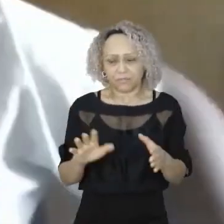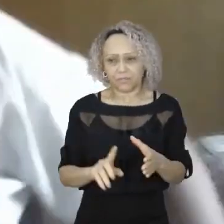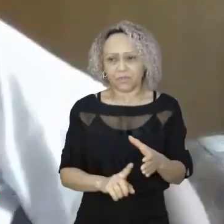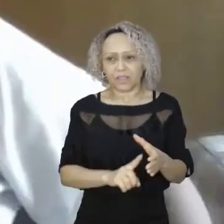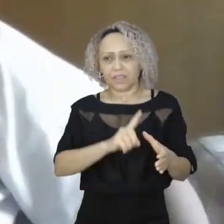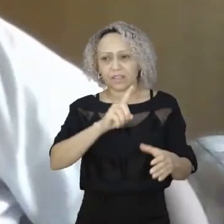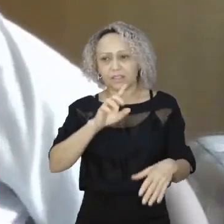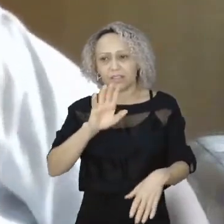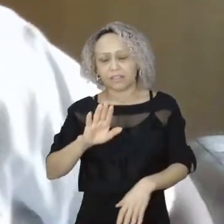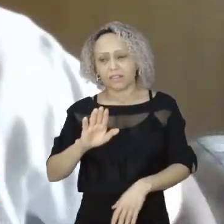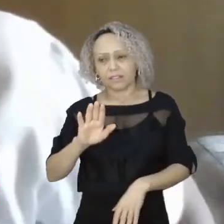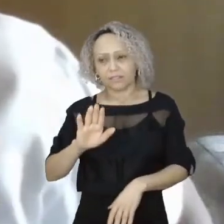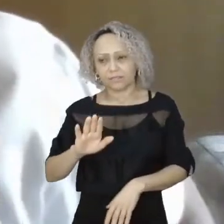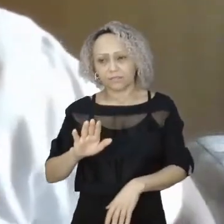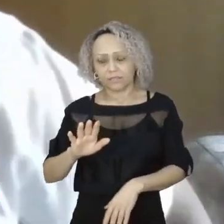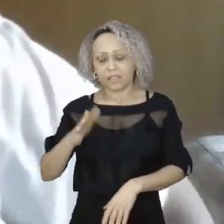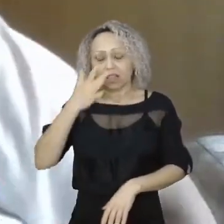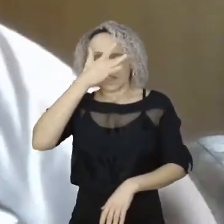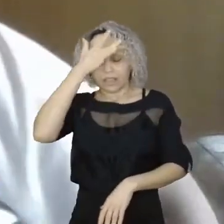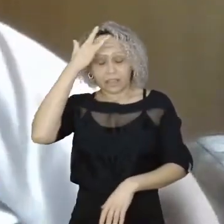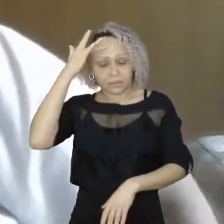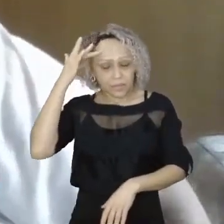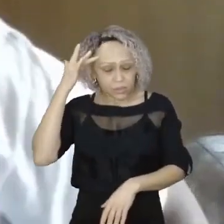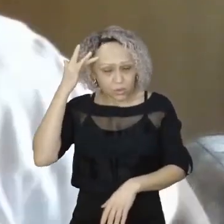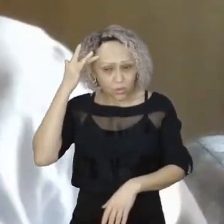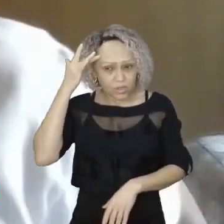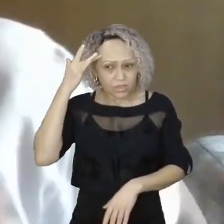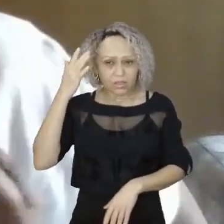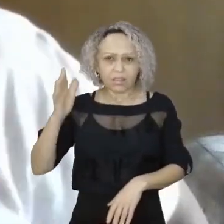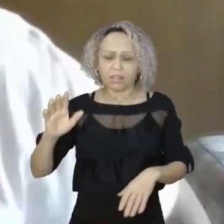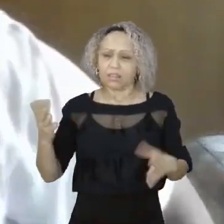questão. Entre os desocupados,